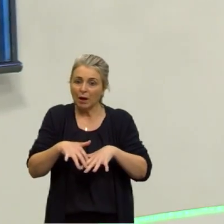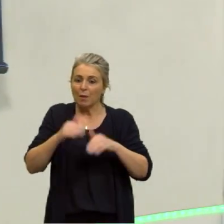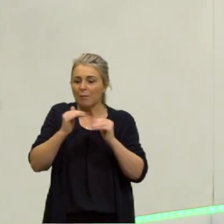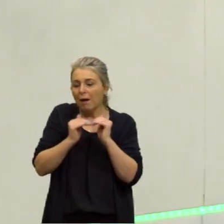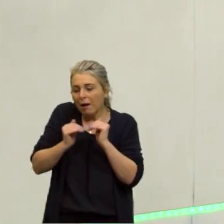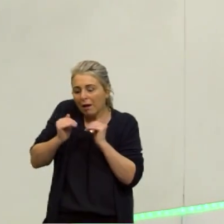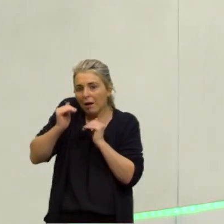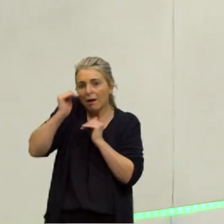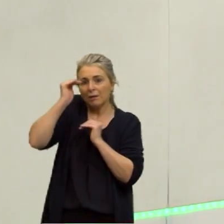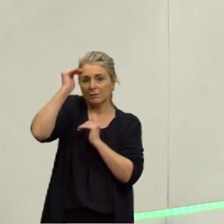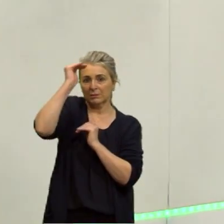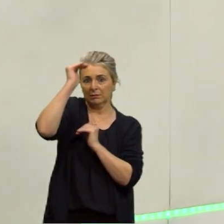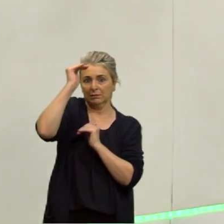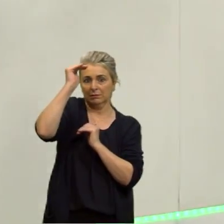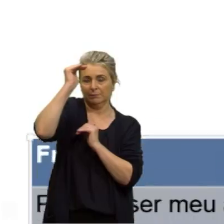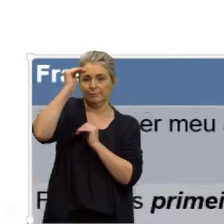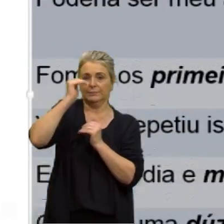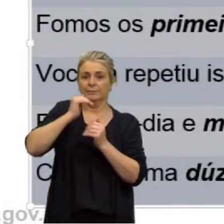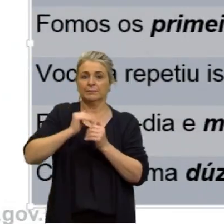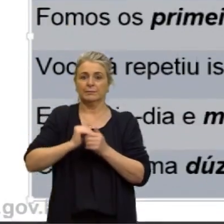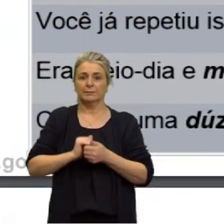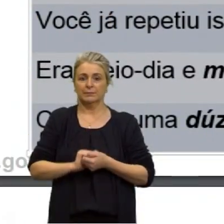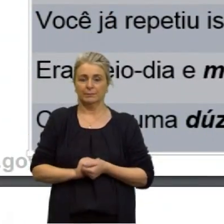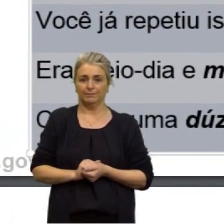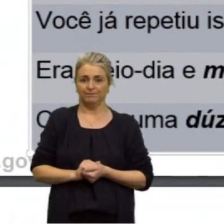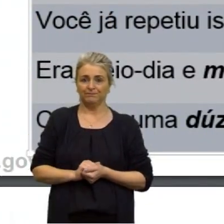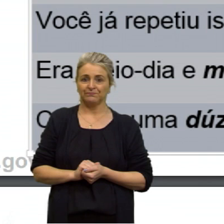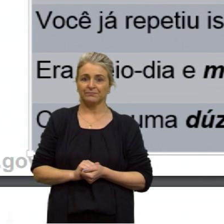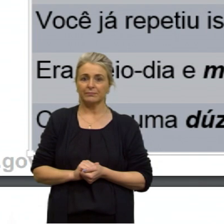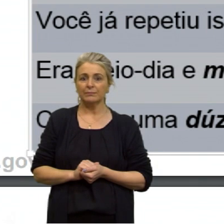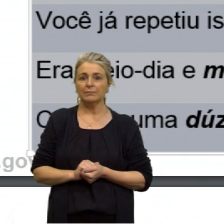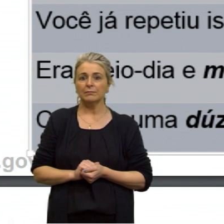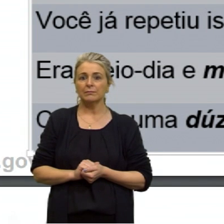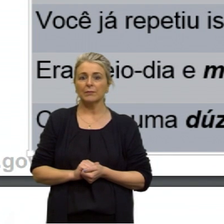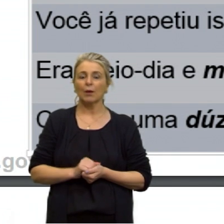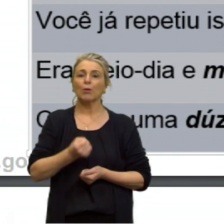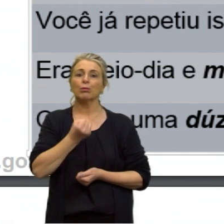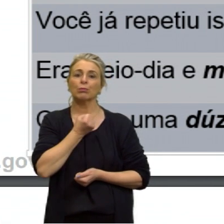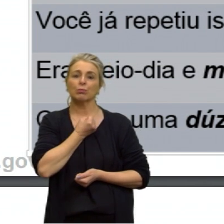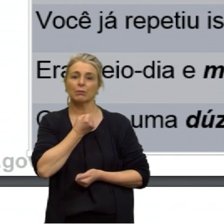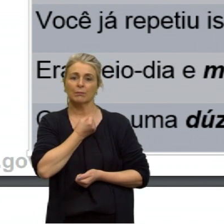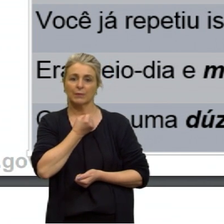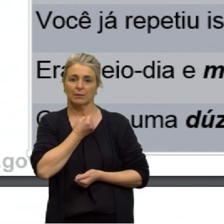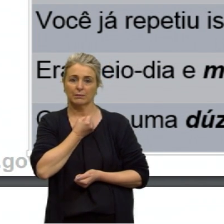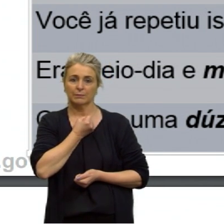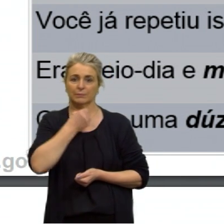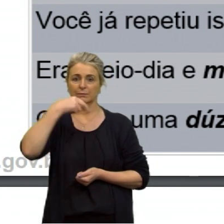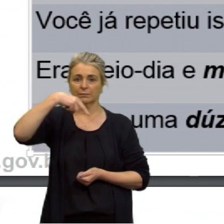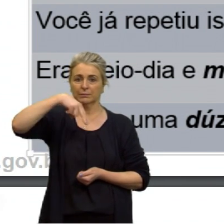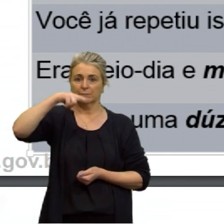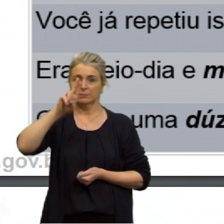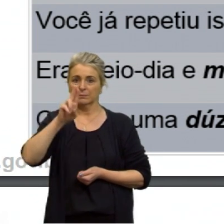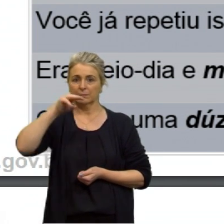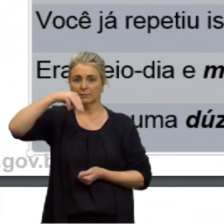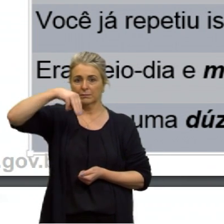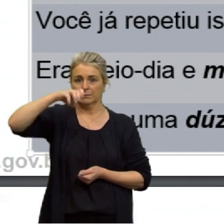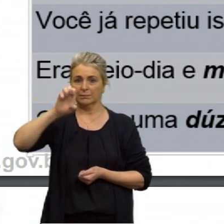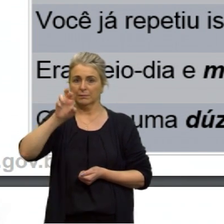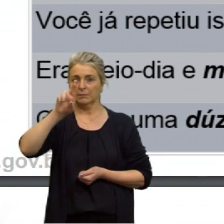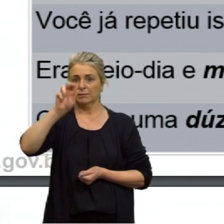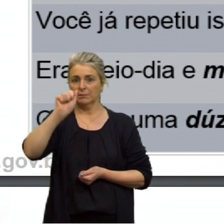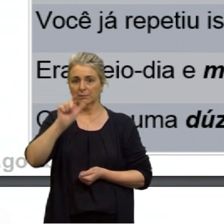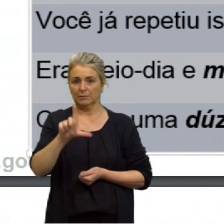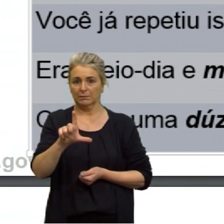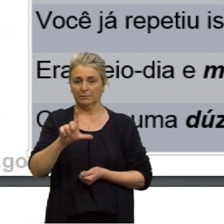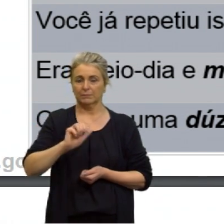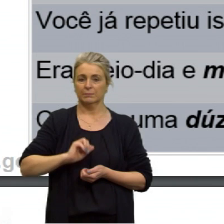intensificar próximo o numeral só vou ajeitar meu fone que meu fone caiu só um